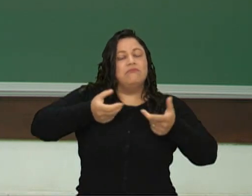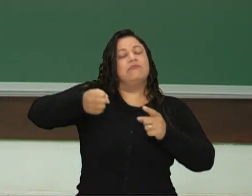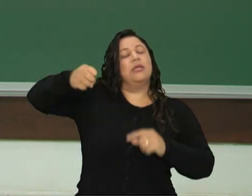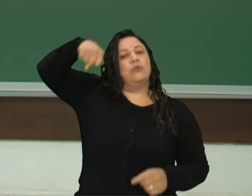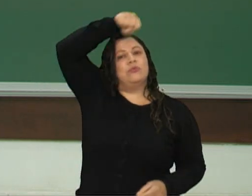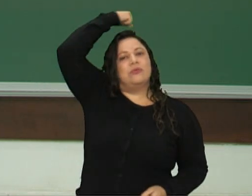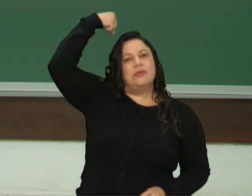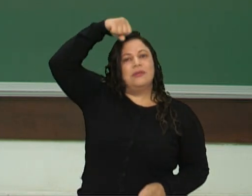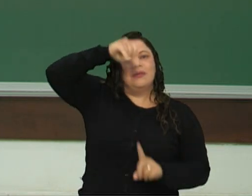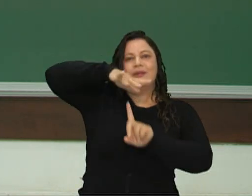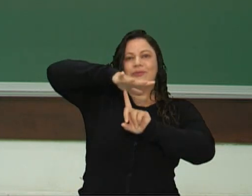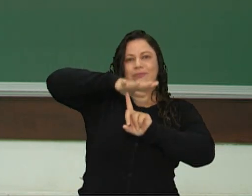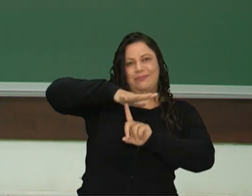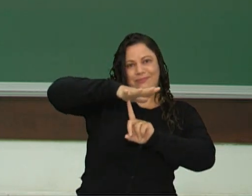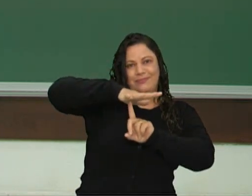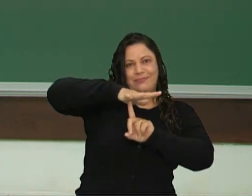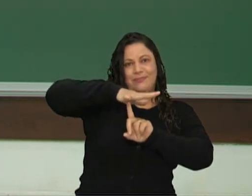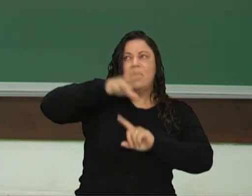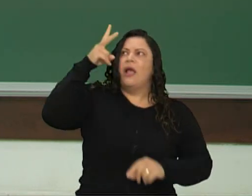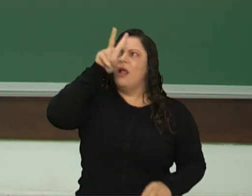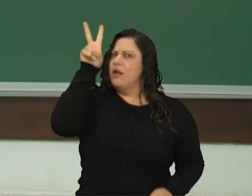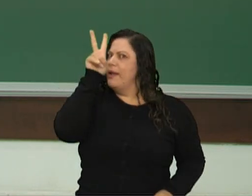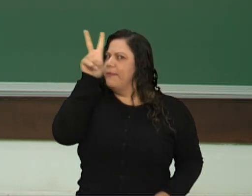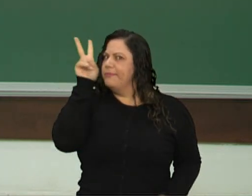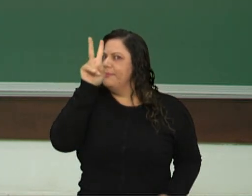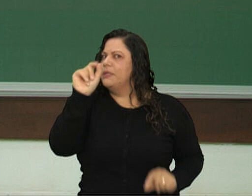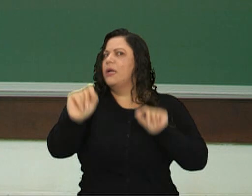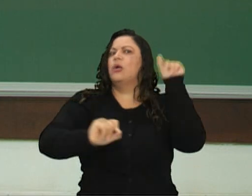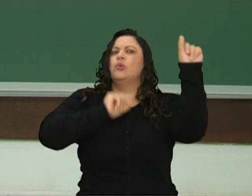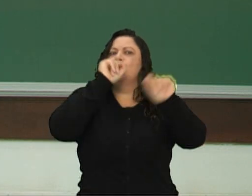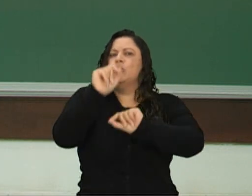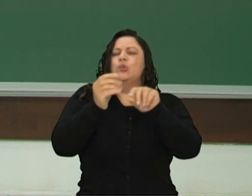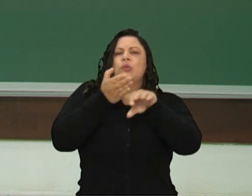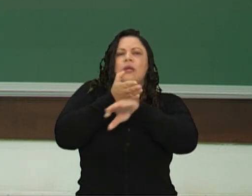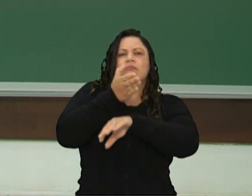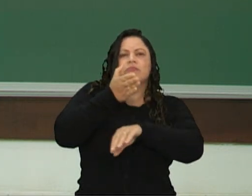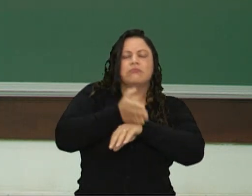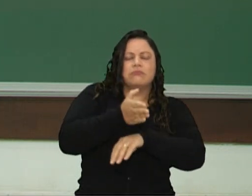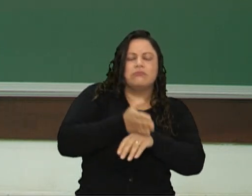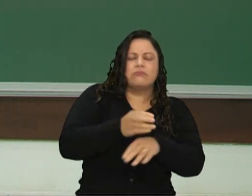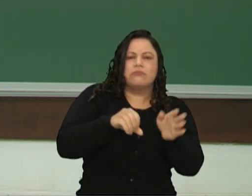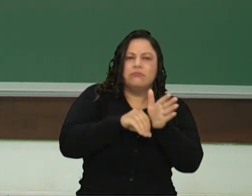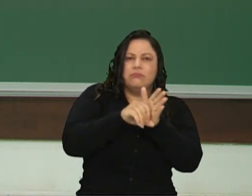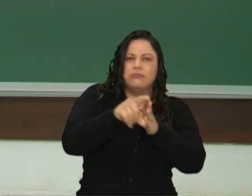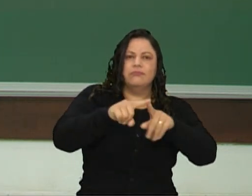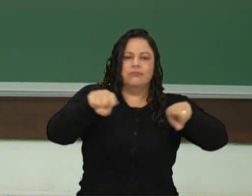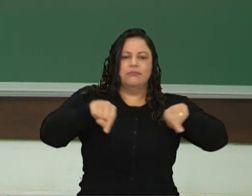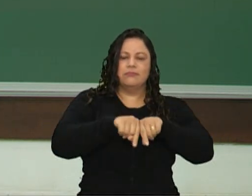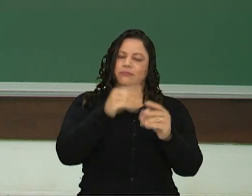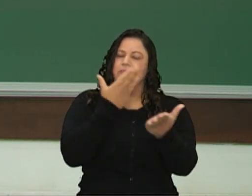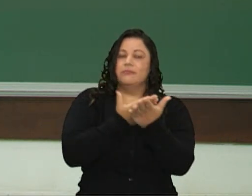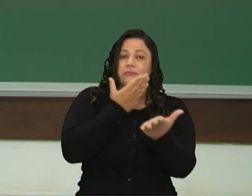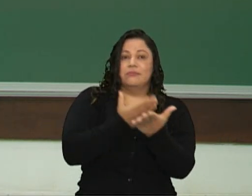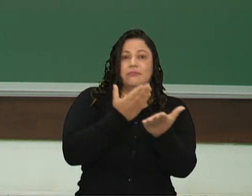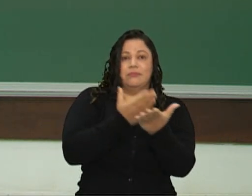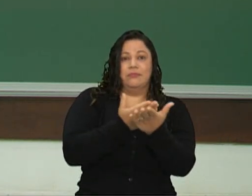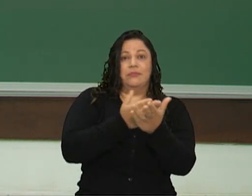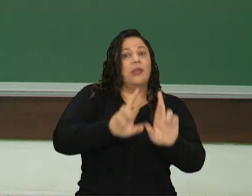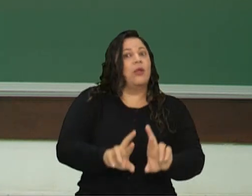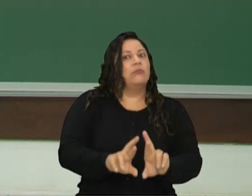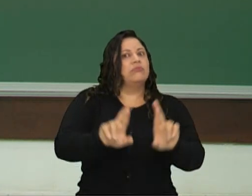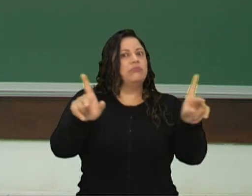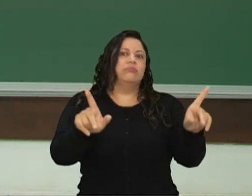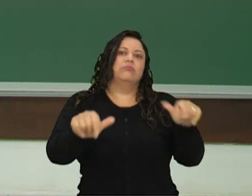Paranaense. Lembrando que quem está acessando as nossas aulas pelo Classroom mudou a